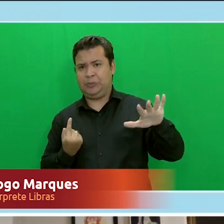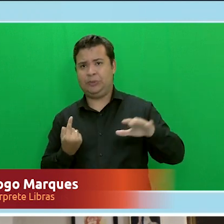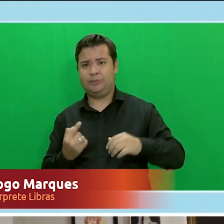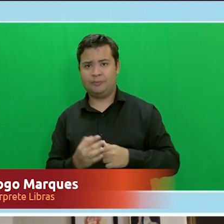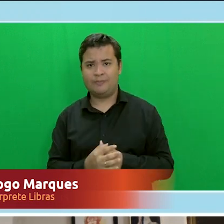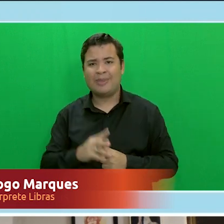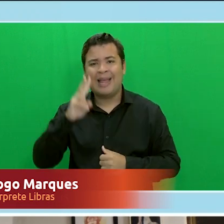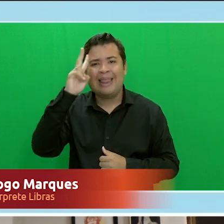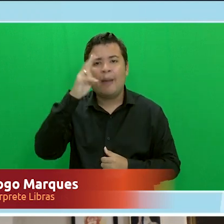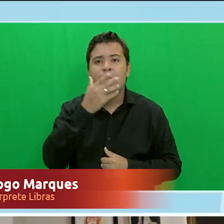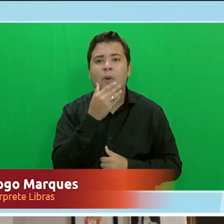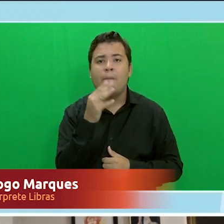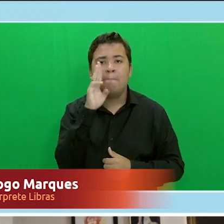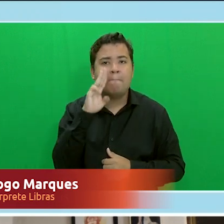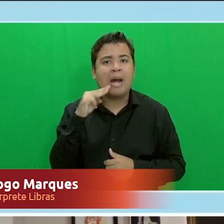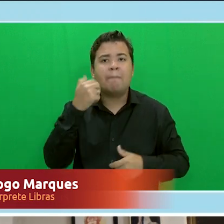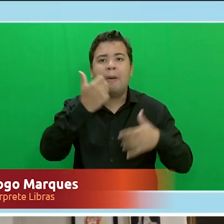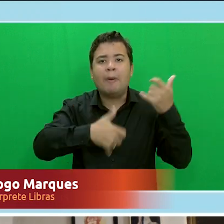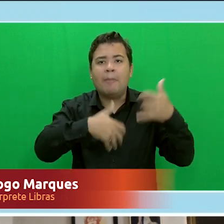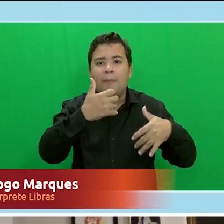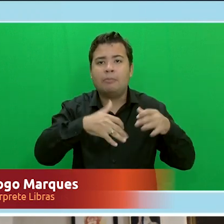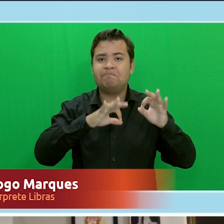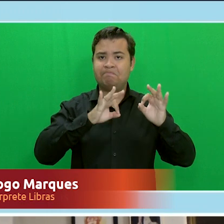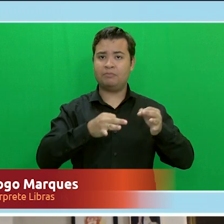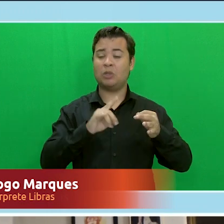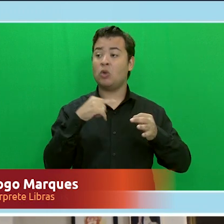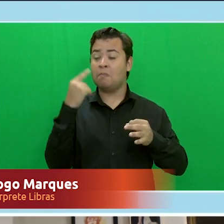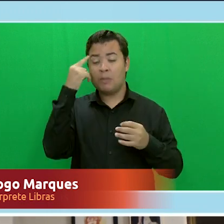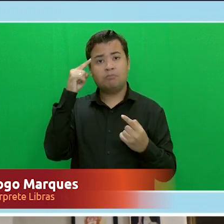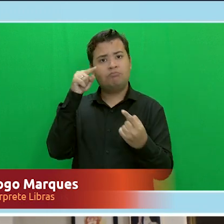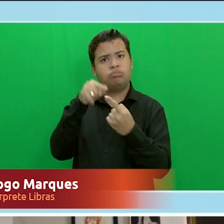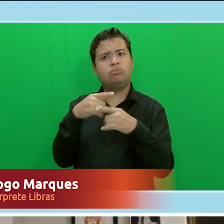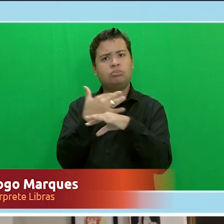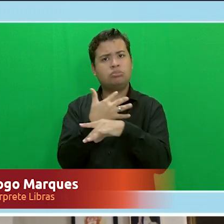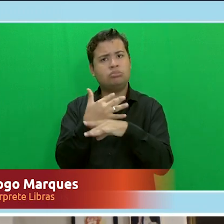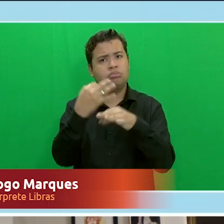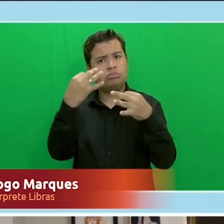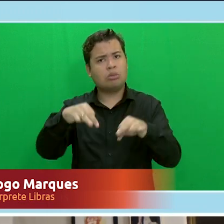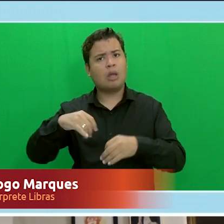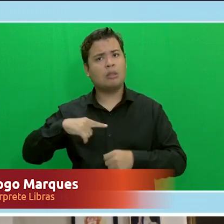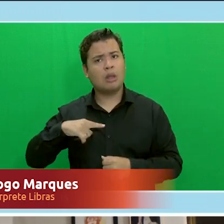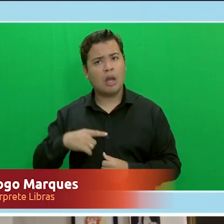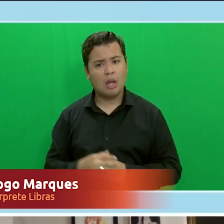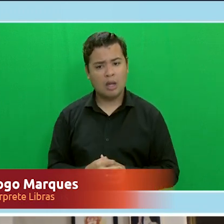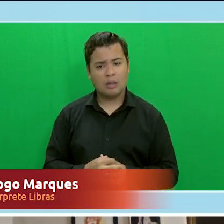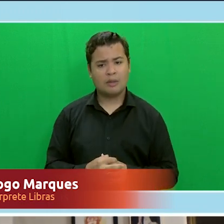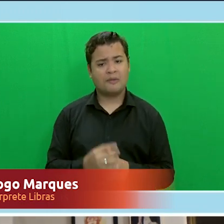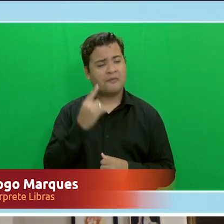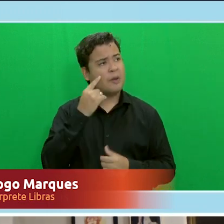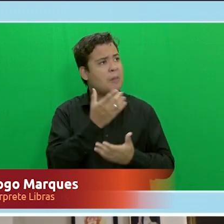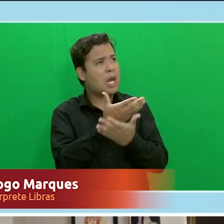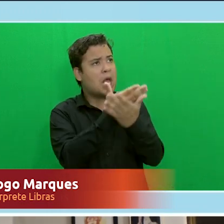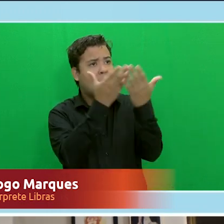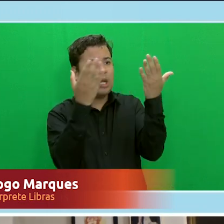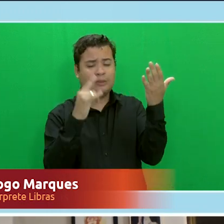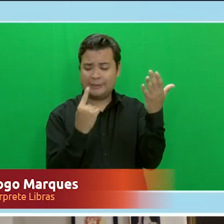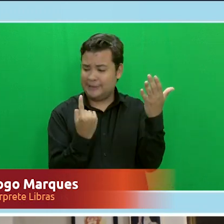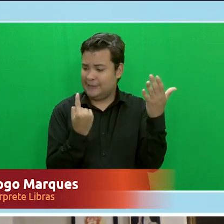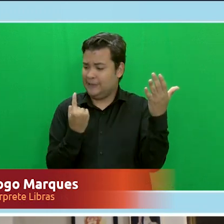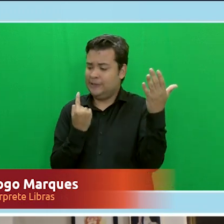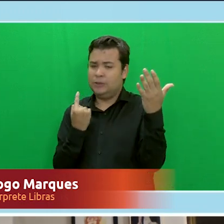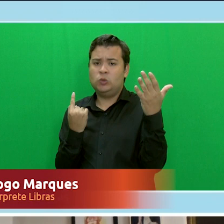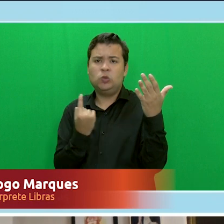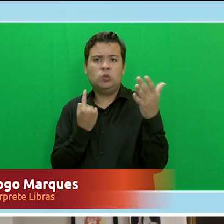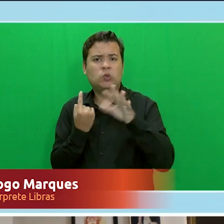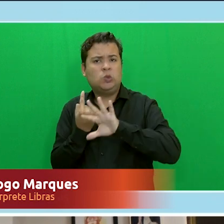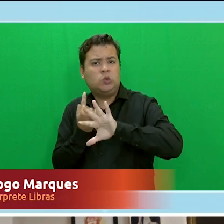hoje a gente pensa isso para a cidade, então nós pensamos, nós somos alienados diante essa